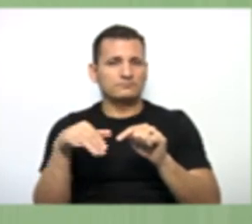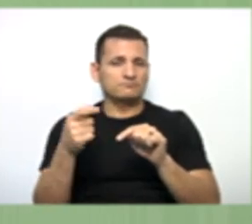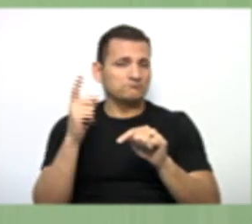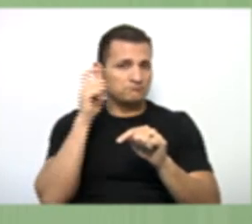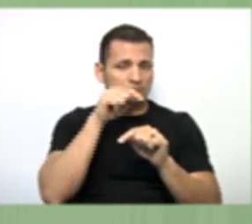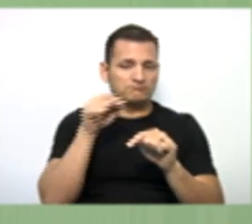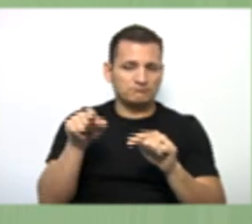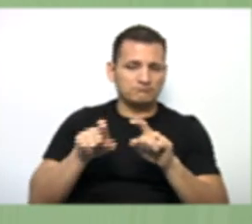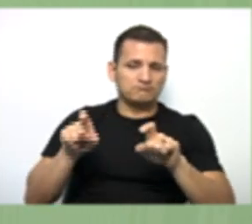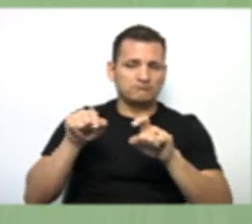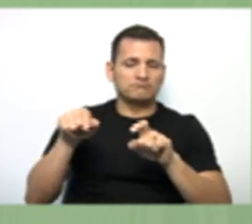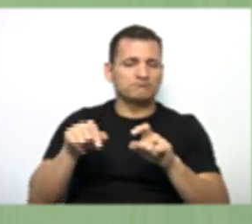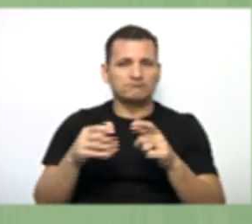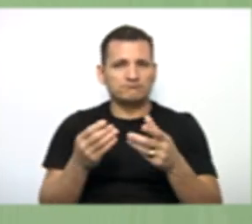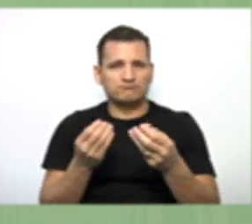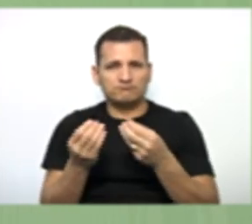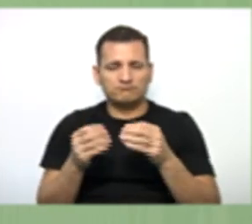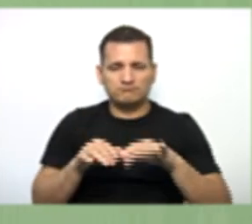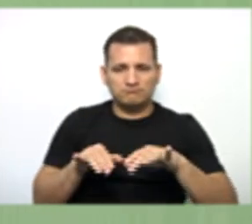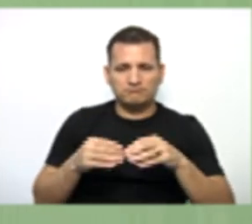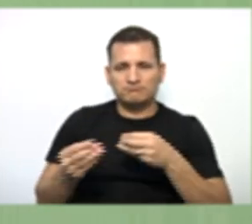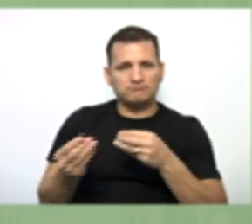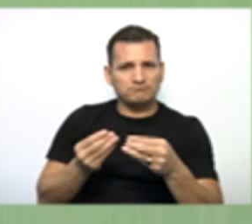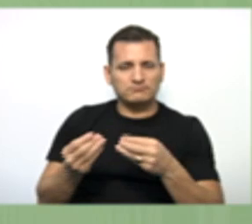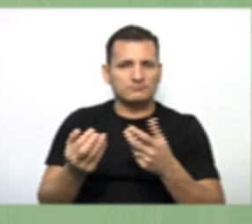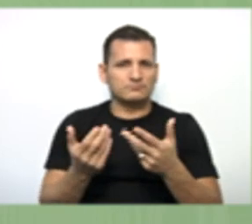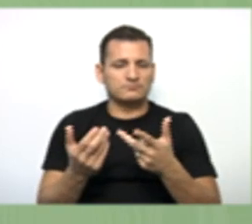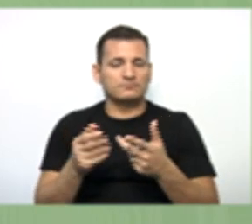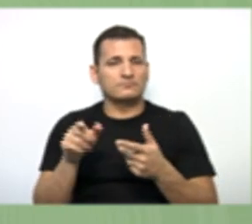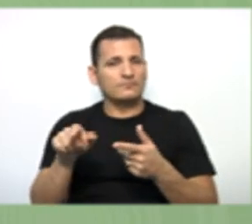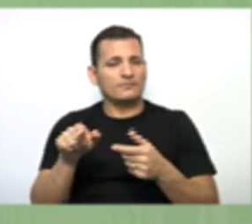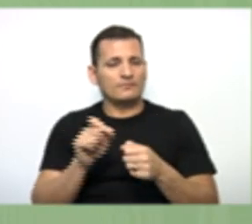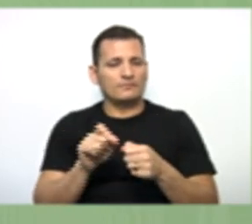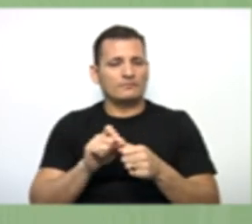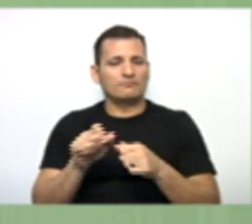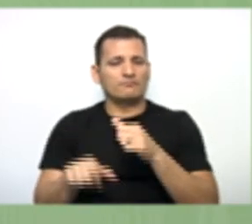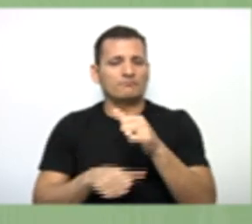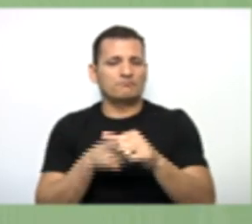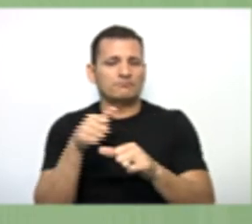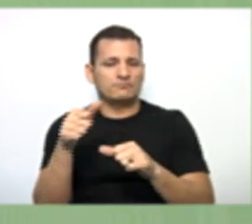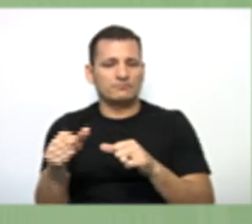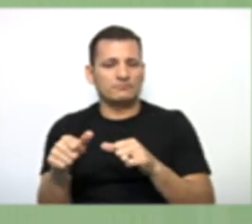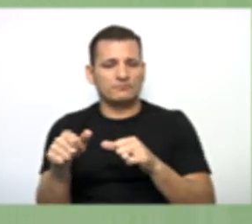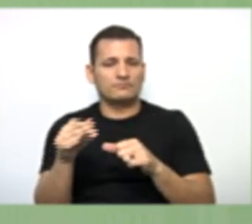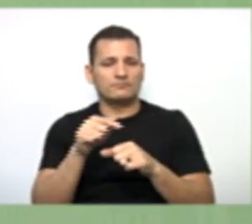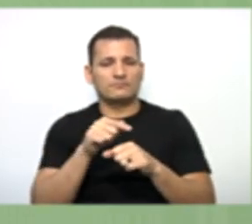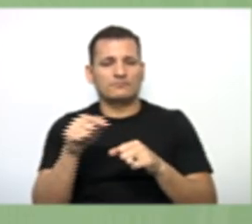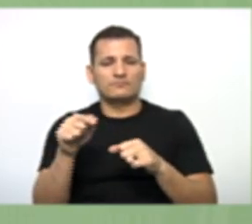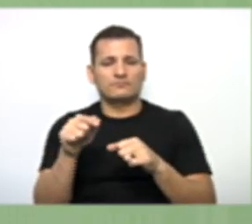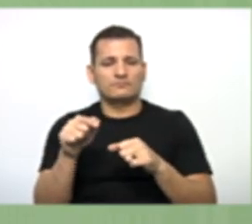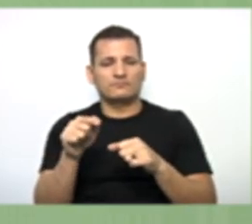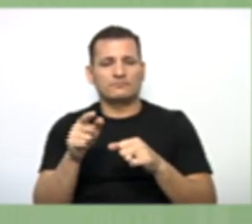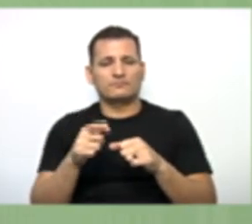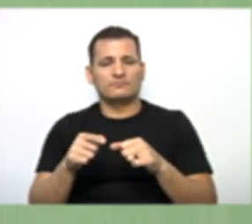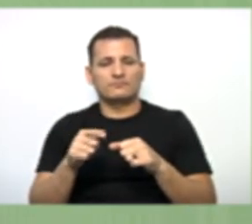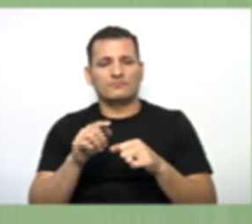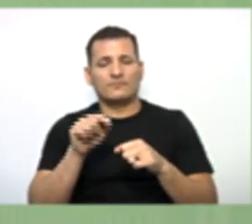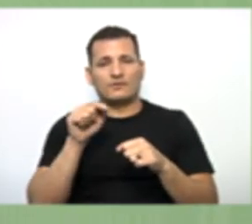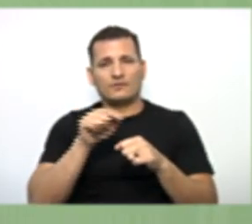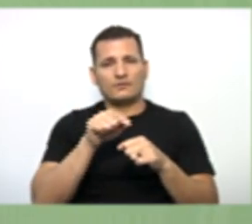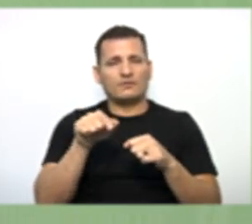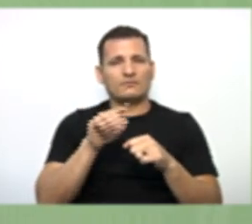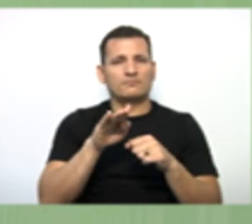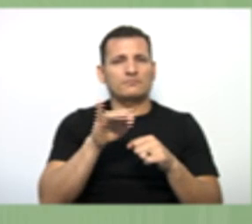com o computador nesse código, não ficaria? Então, ele faz a conversão automática desse caractere para esse binário.